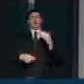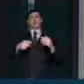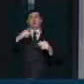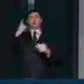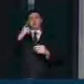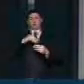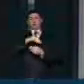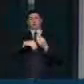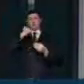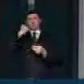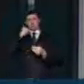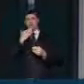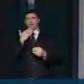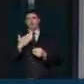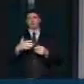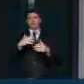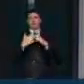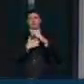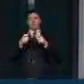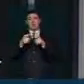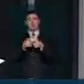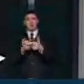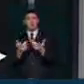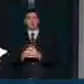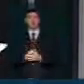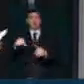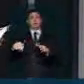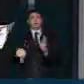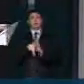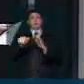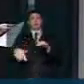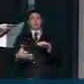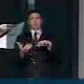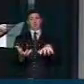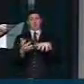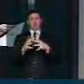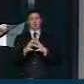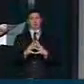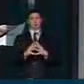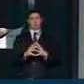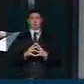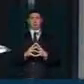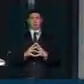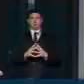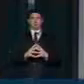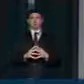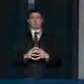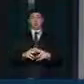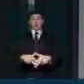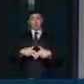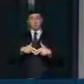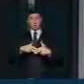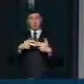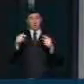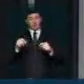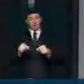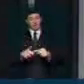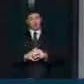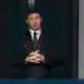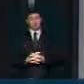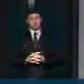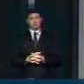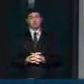Parlamentar Mista da Micro e Pequena Empresa no Congresso Nacional. Frente essa